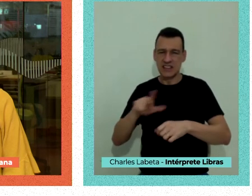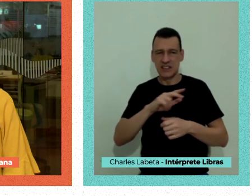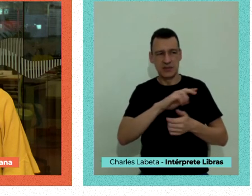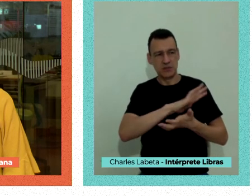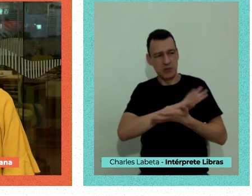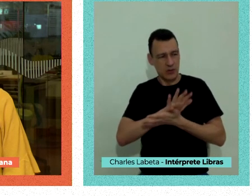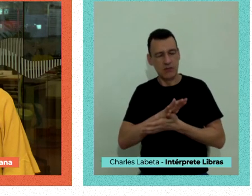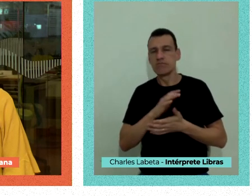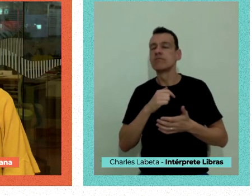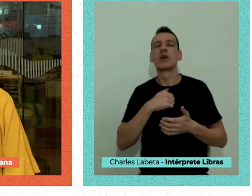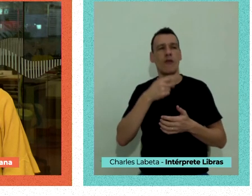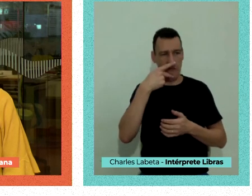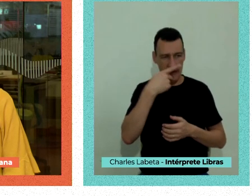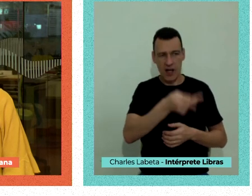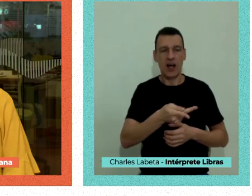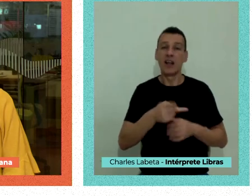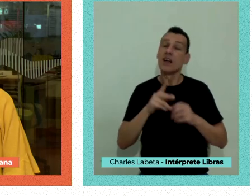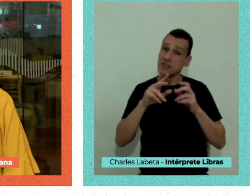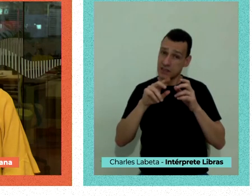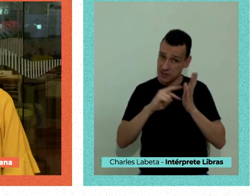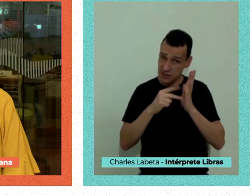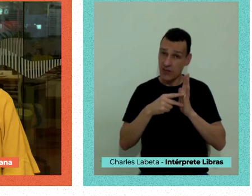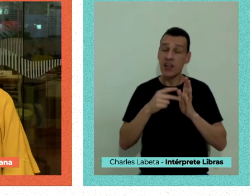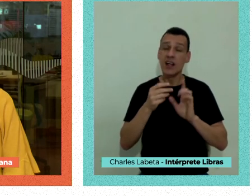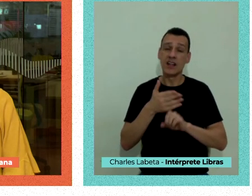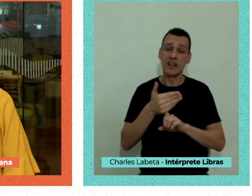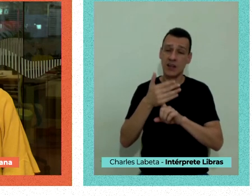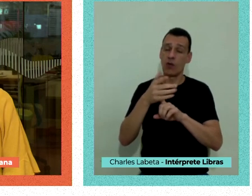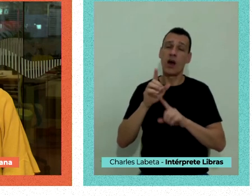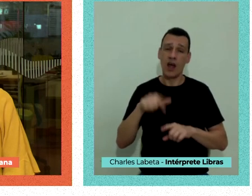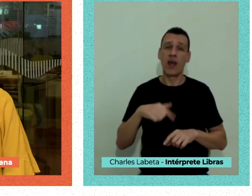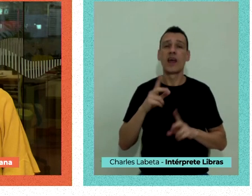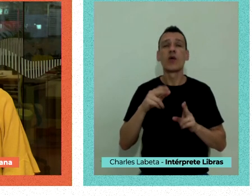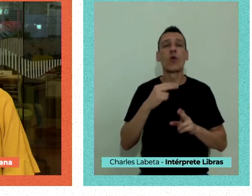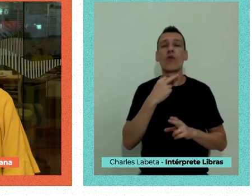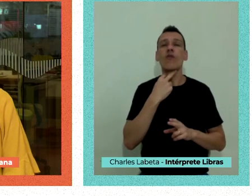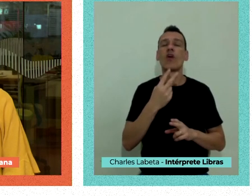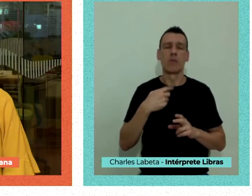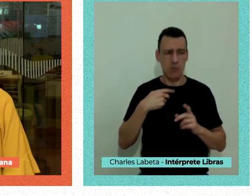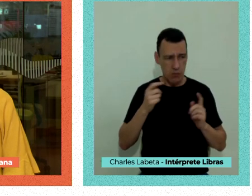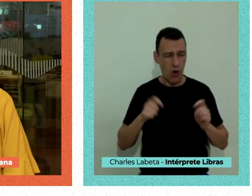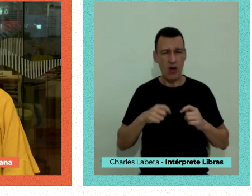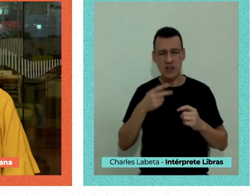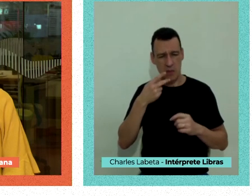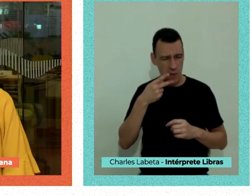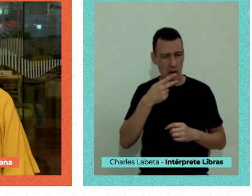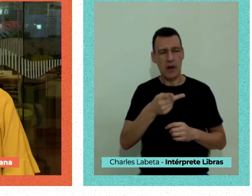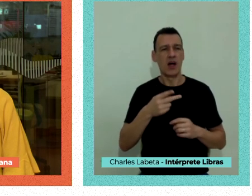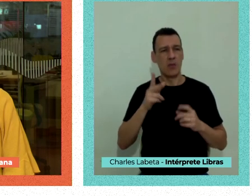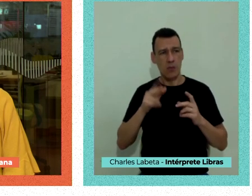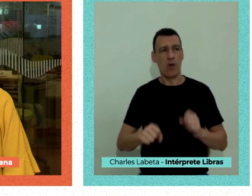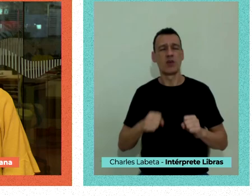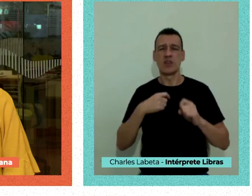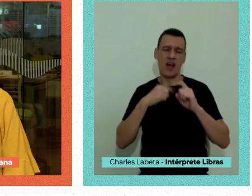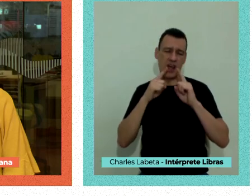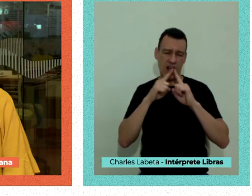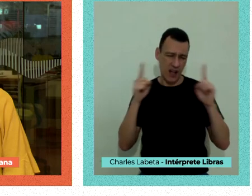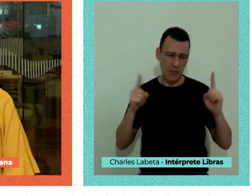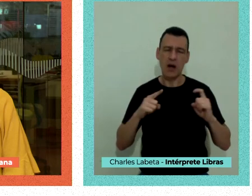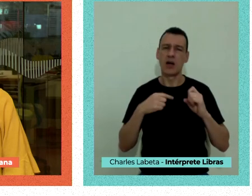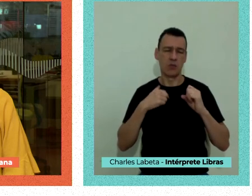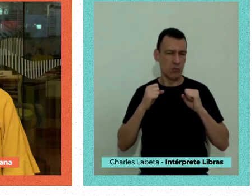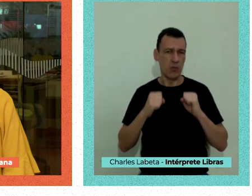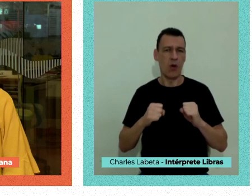uma porta-voz, é a possibilidade de grupos que por muito foram marginalizados, tanto periféricos como